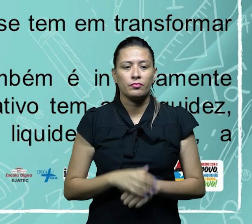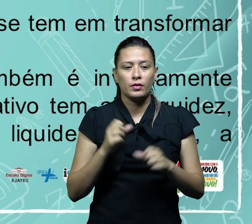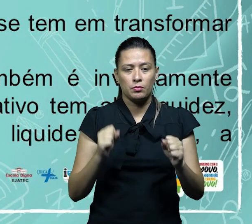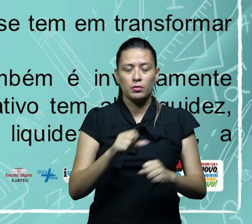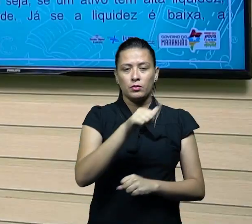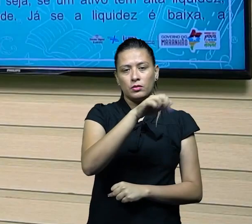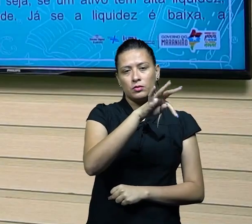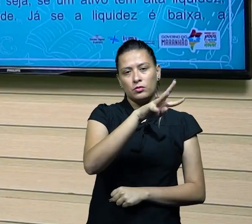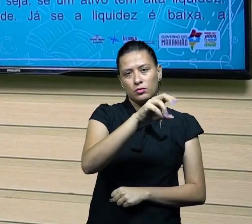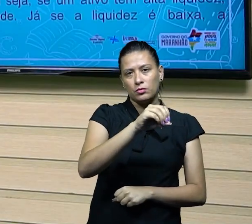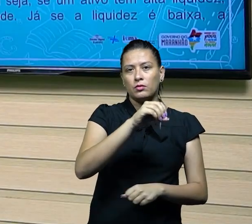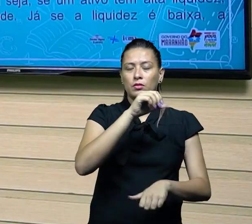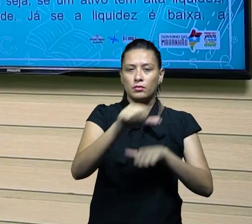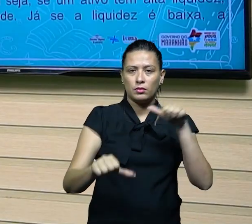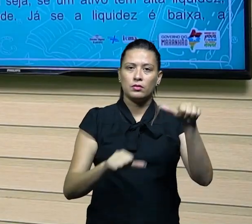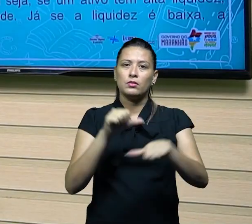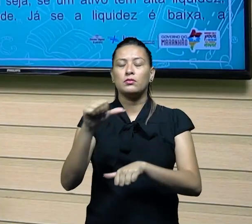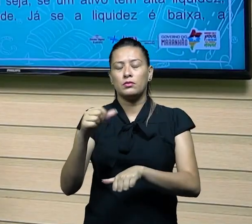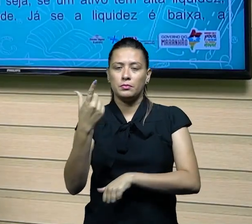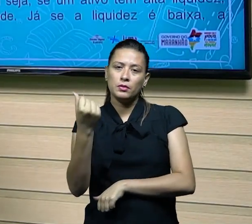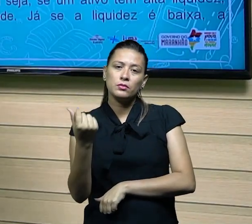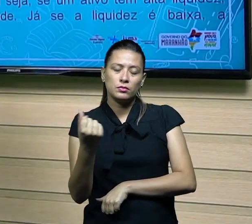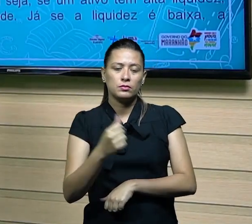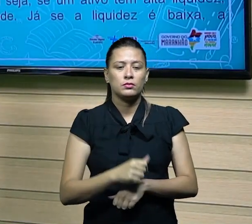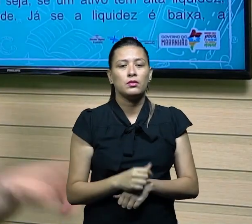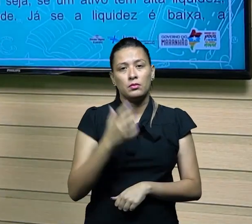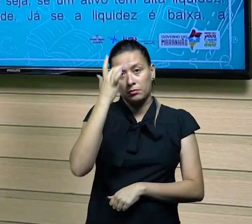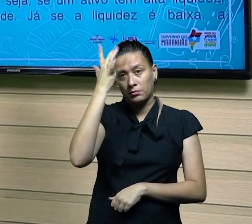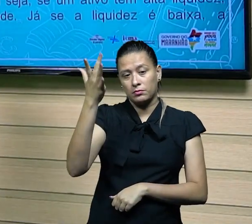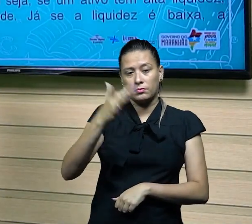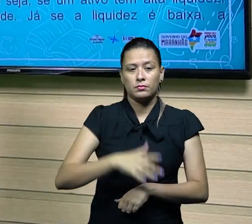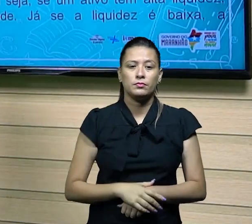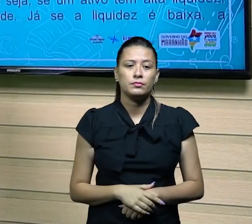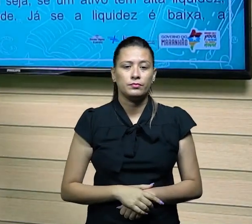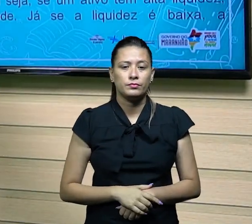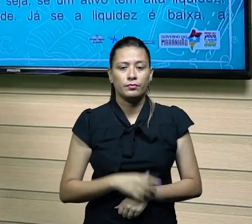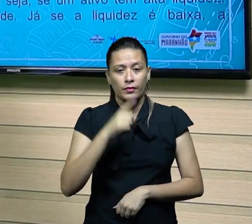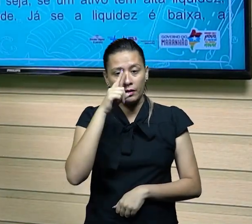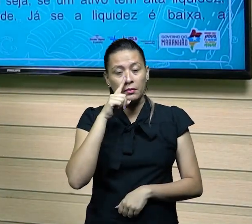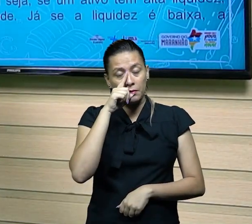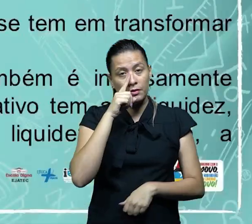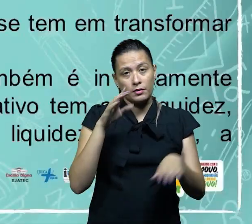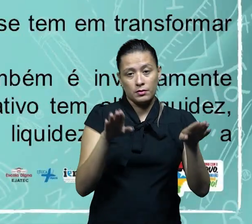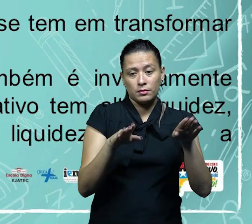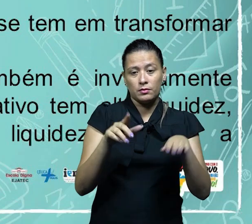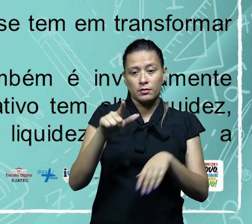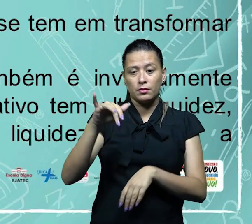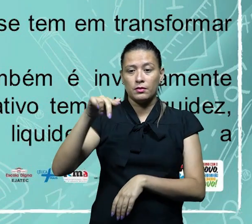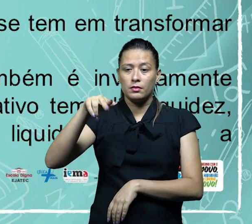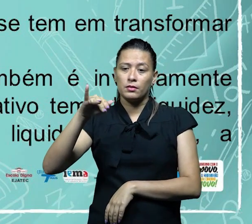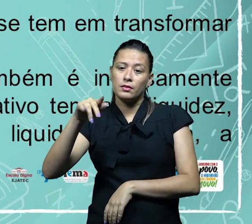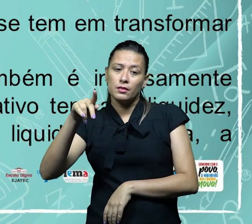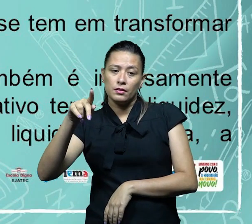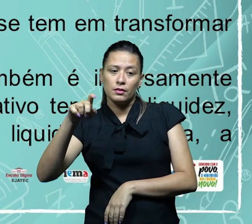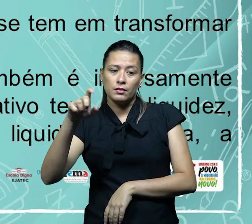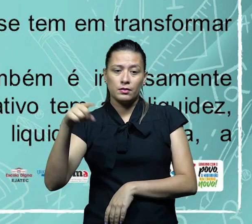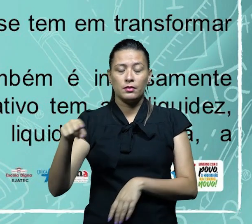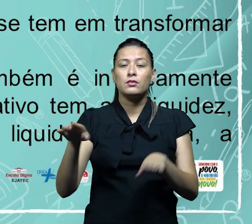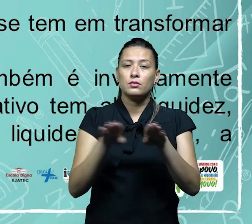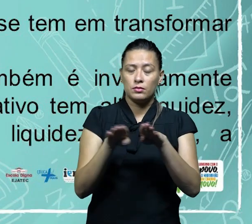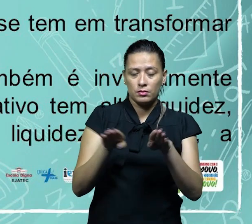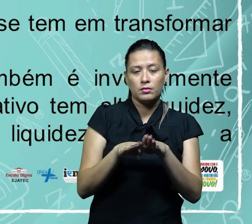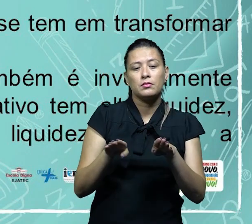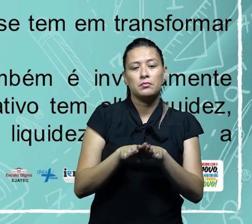proporcional à rentabilidade. Ou seja, a partir do momento que eu consigo pegar aquele valor a qualquer momento, ele vai me render menos, tá bem? Ou seja, se